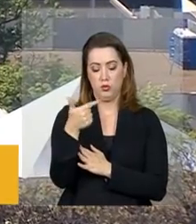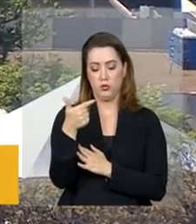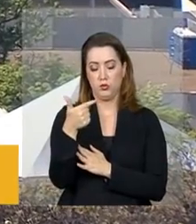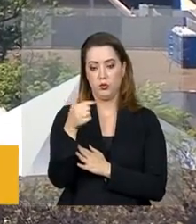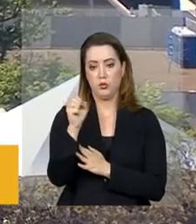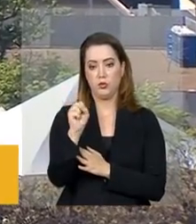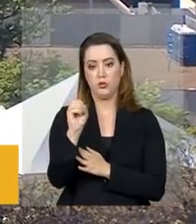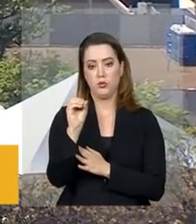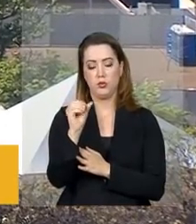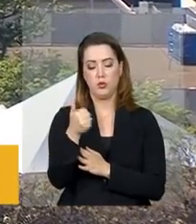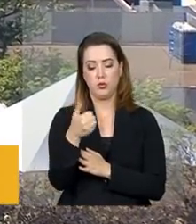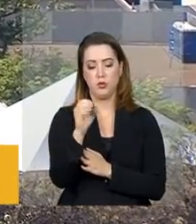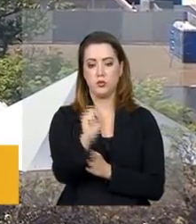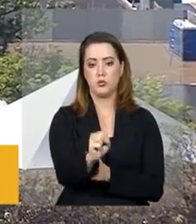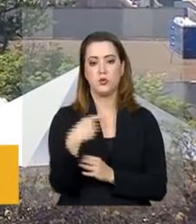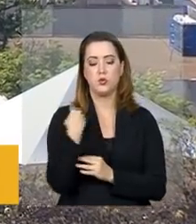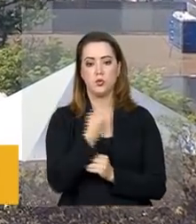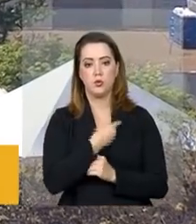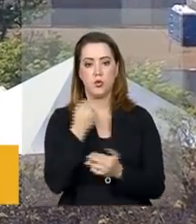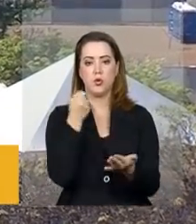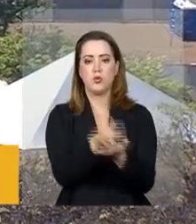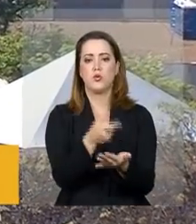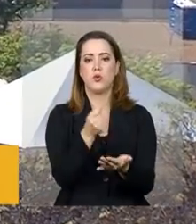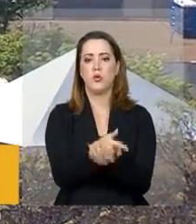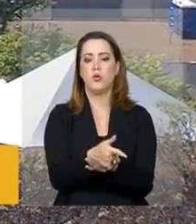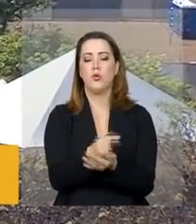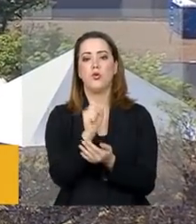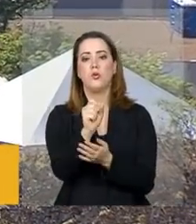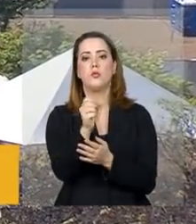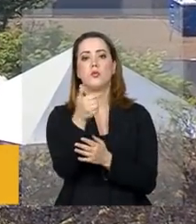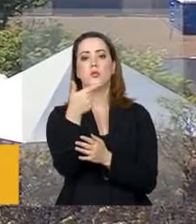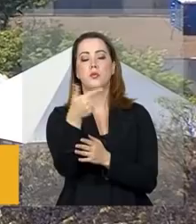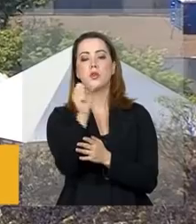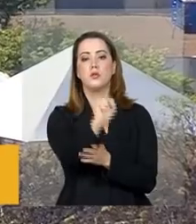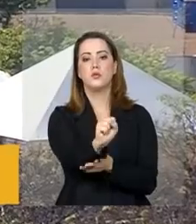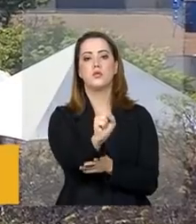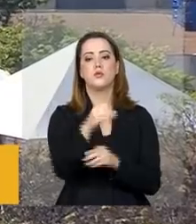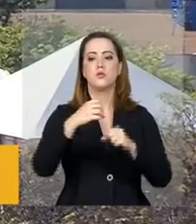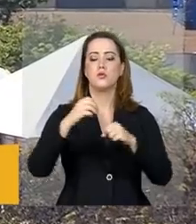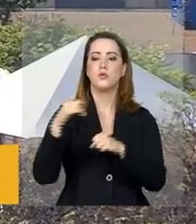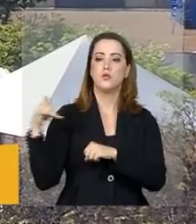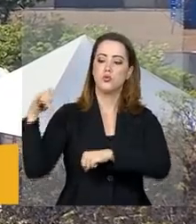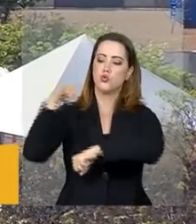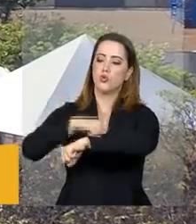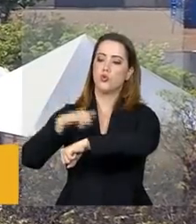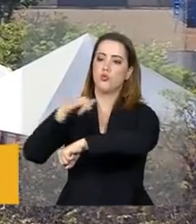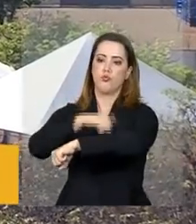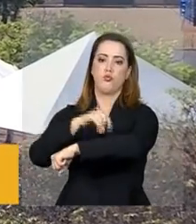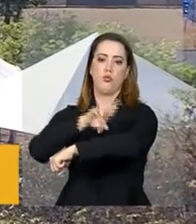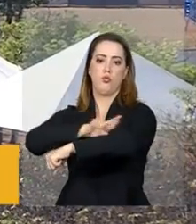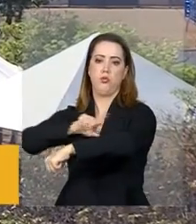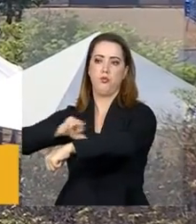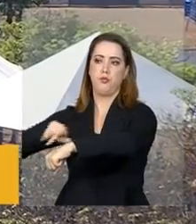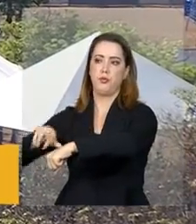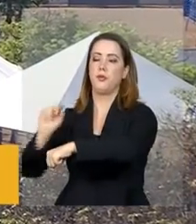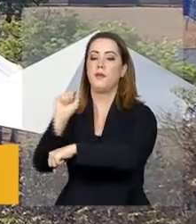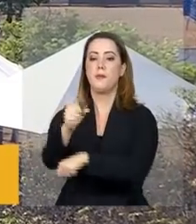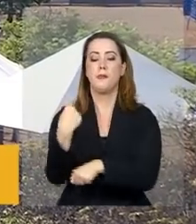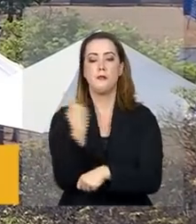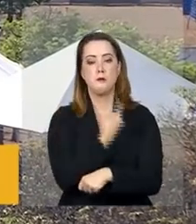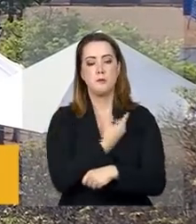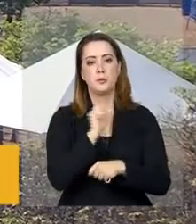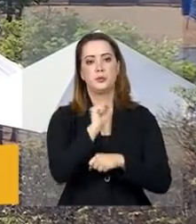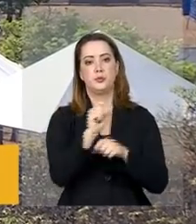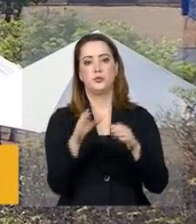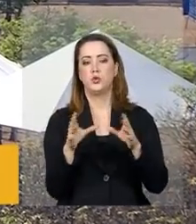28 aeronaves dessa em parceria com a Embraer. A Embraer movimentando a base de indústria de defesa nacional com mais